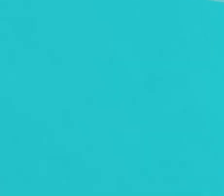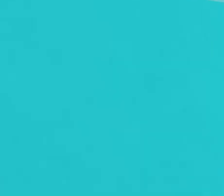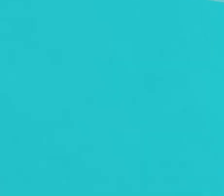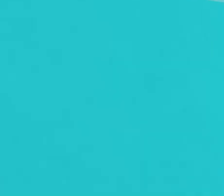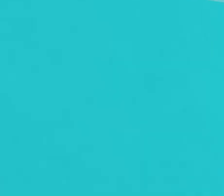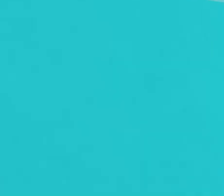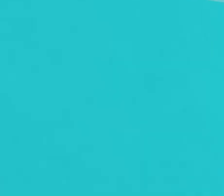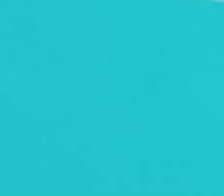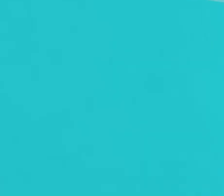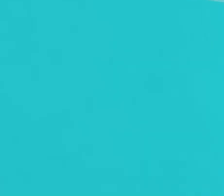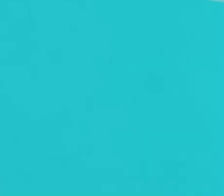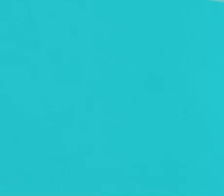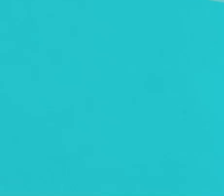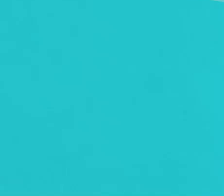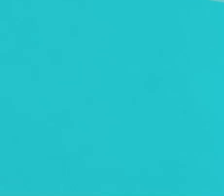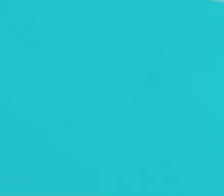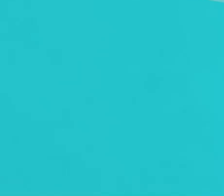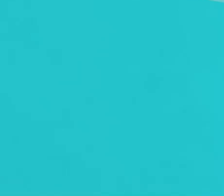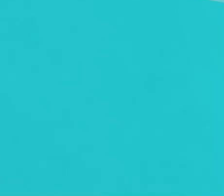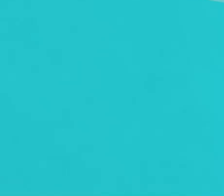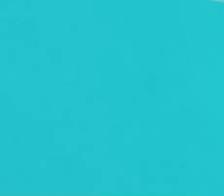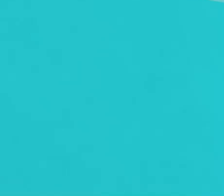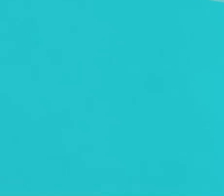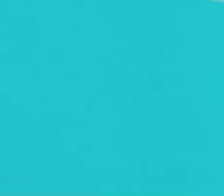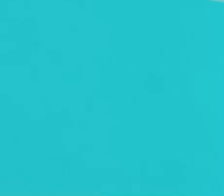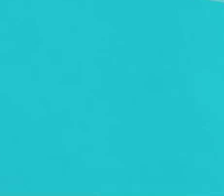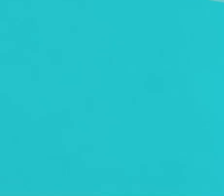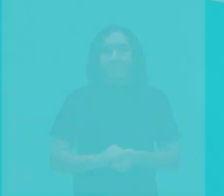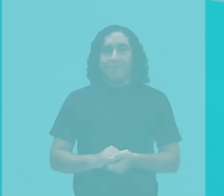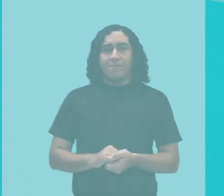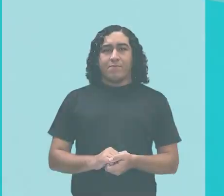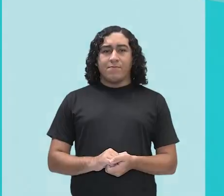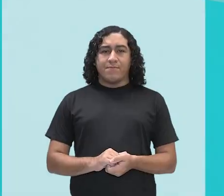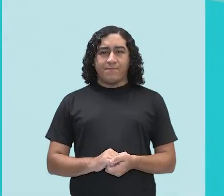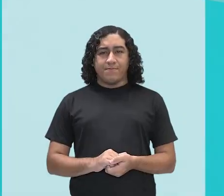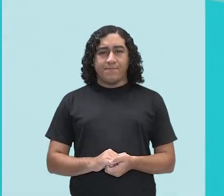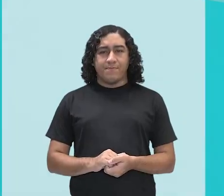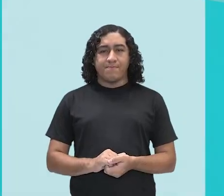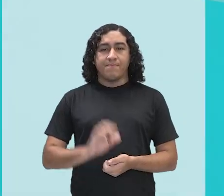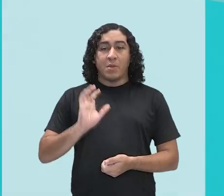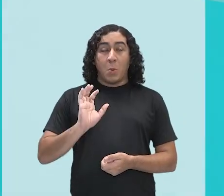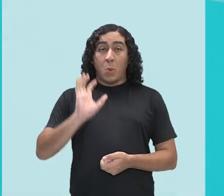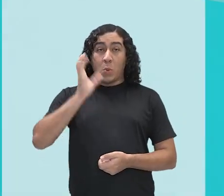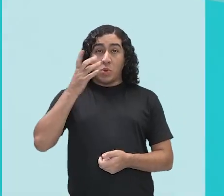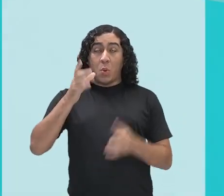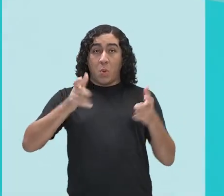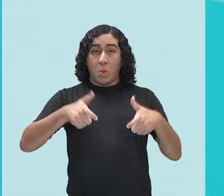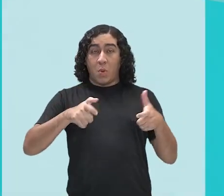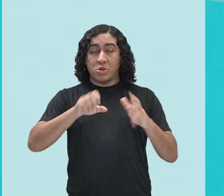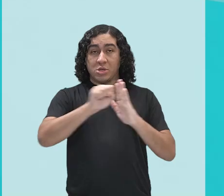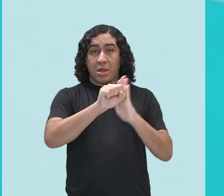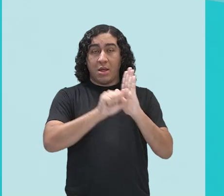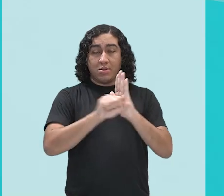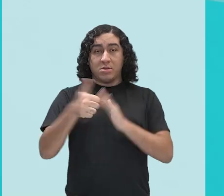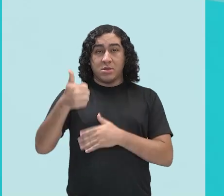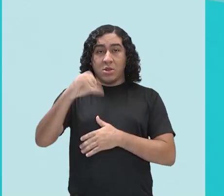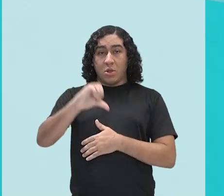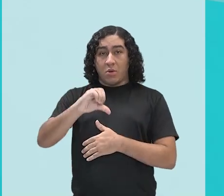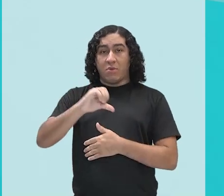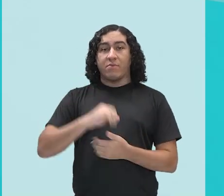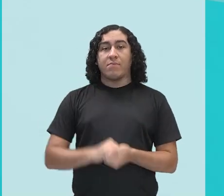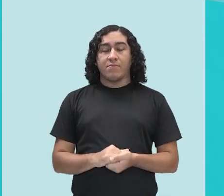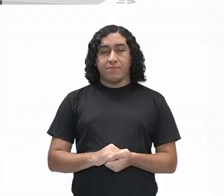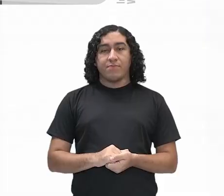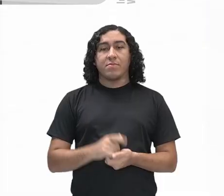no século XIX. Esse movimento abrangeu os estilos de trabalho com ginástica